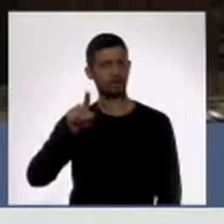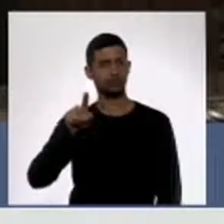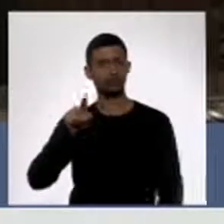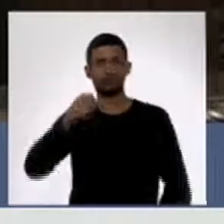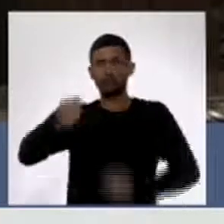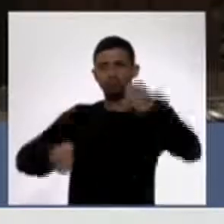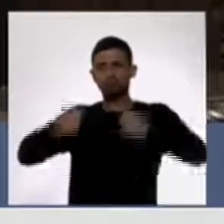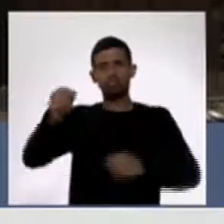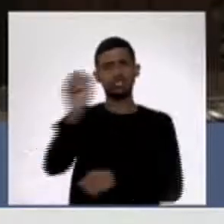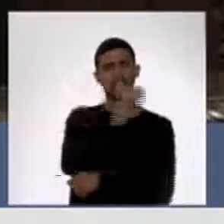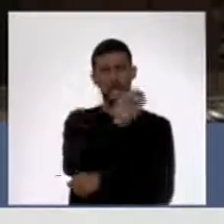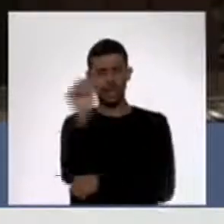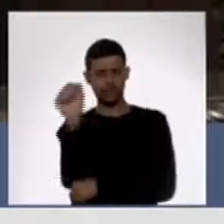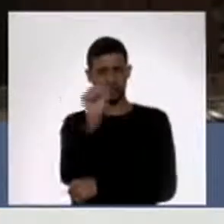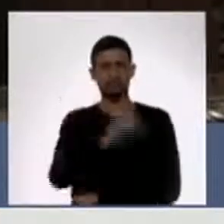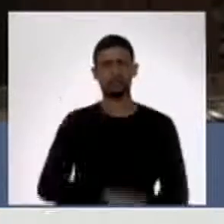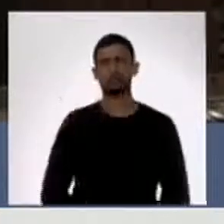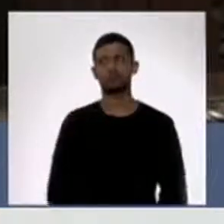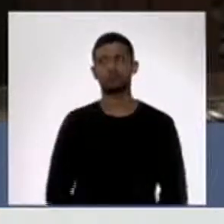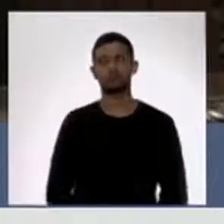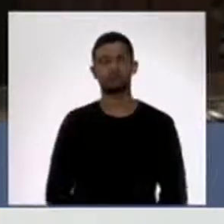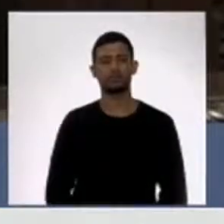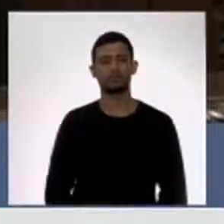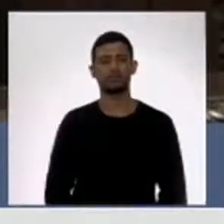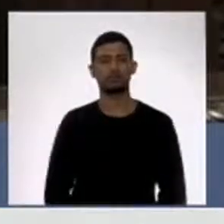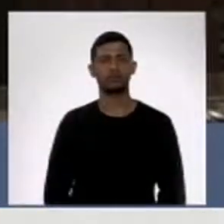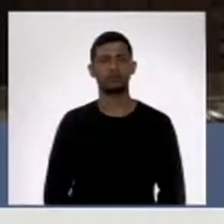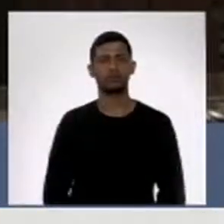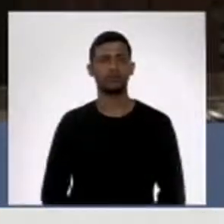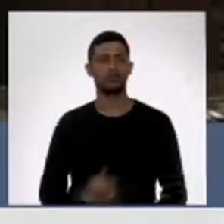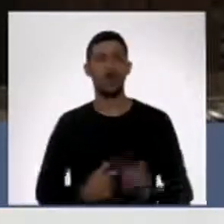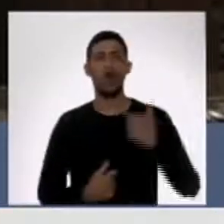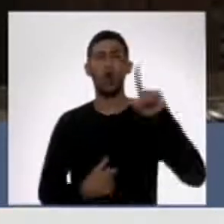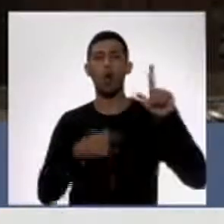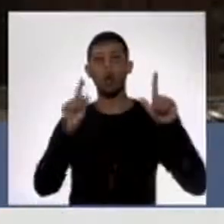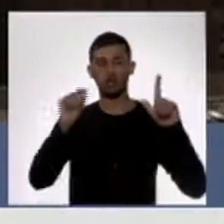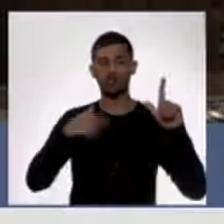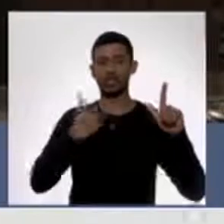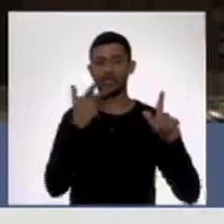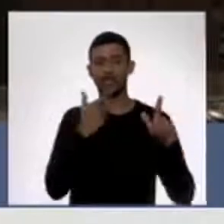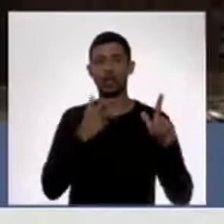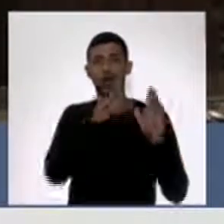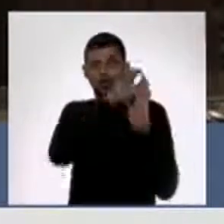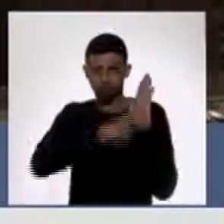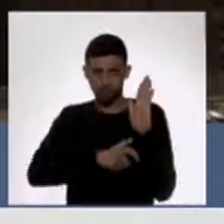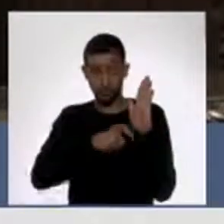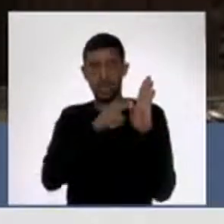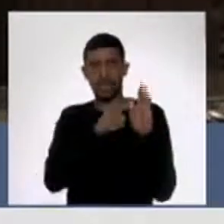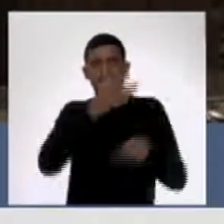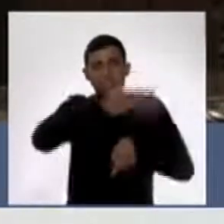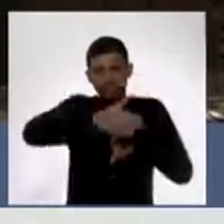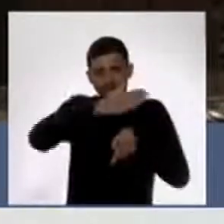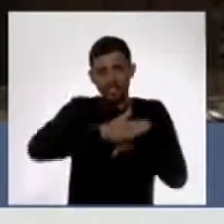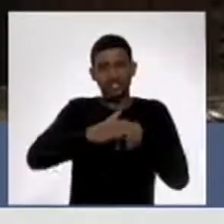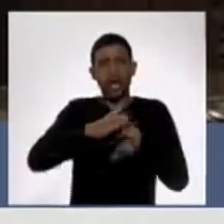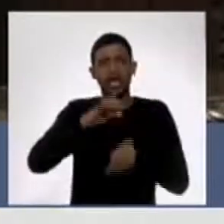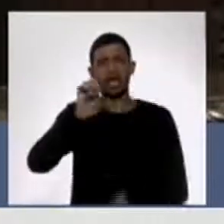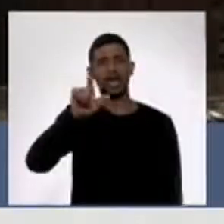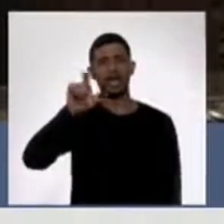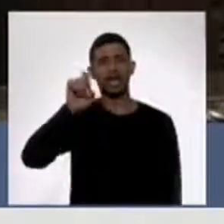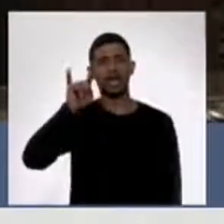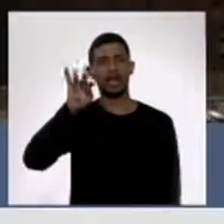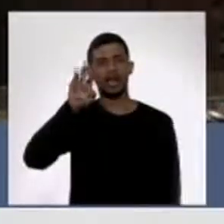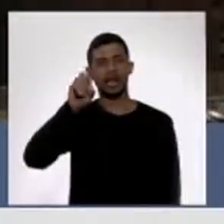o outro, a sua identificação como estagiário da Eletrobras, um